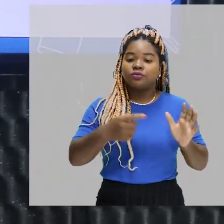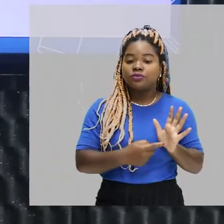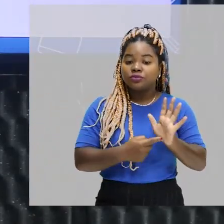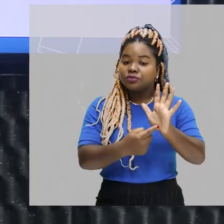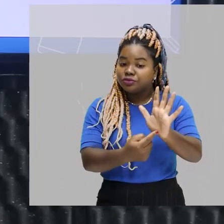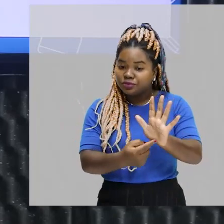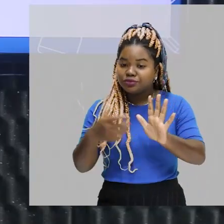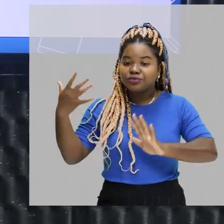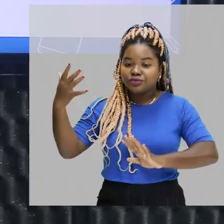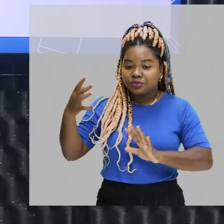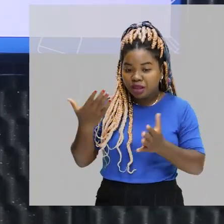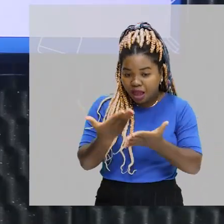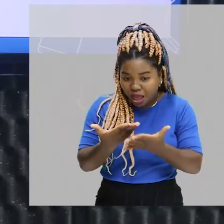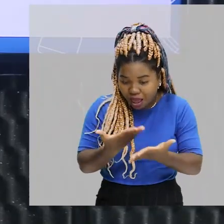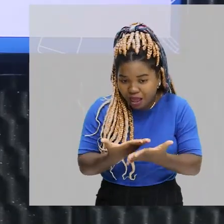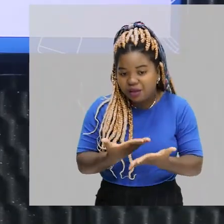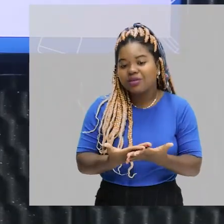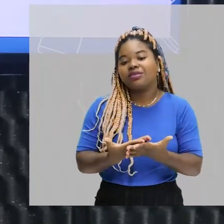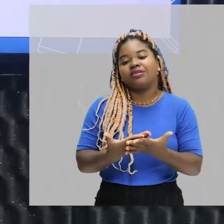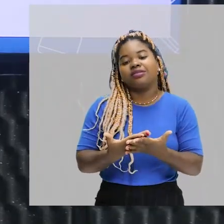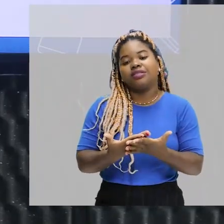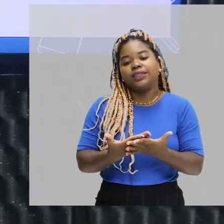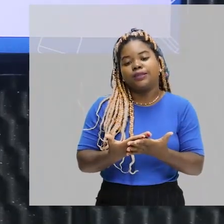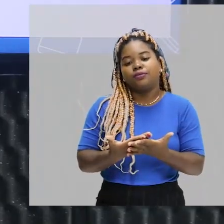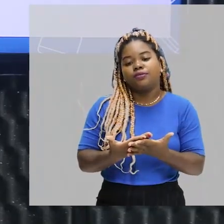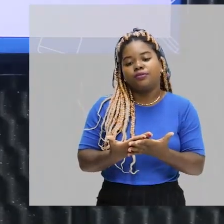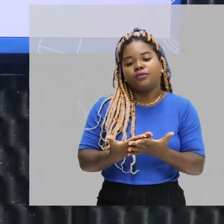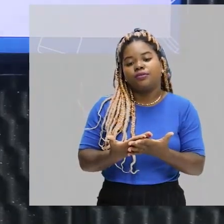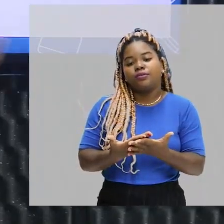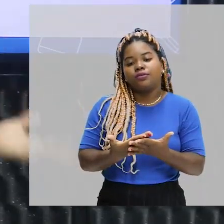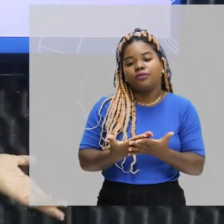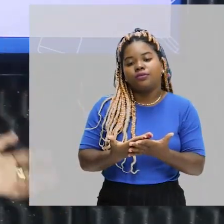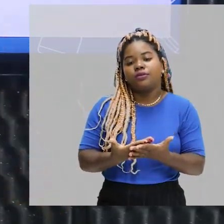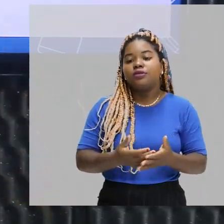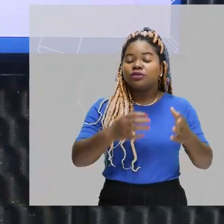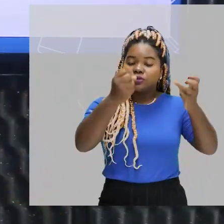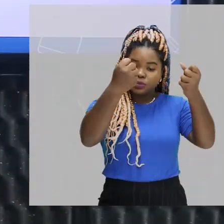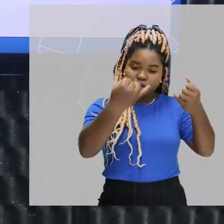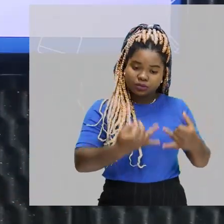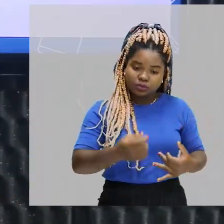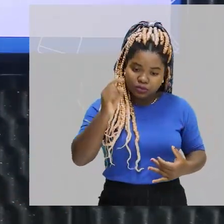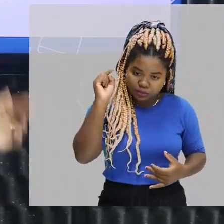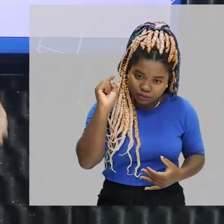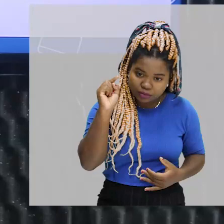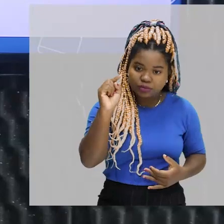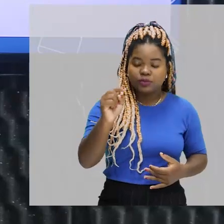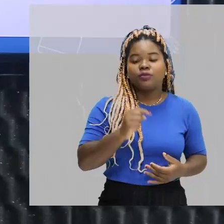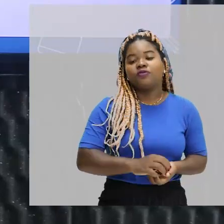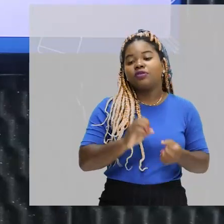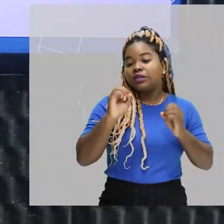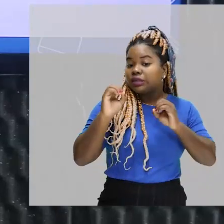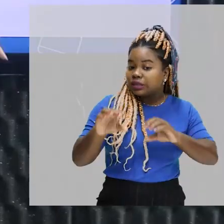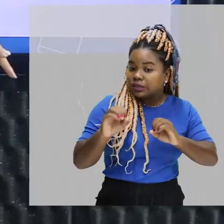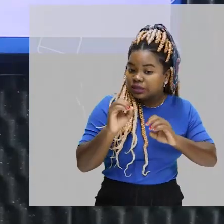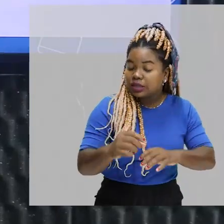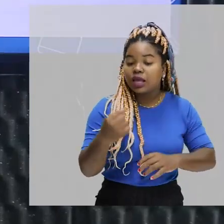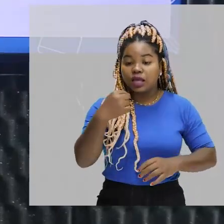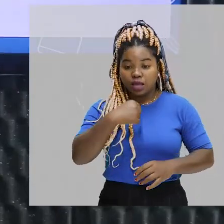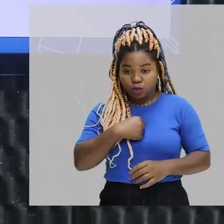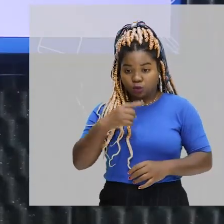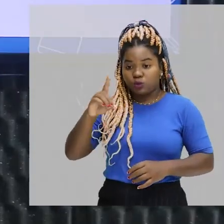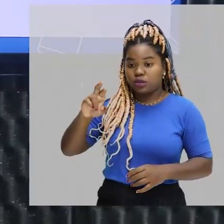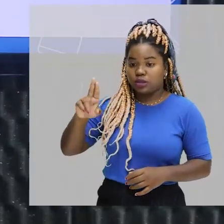exibindo nossa aula. Ou melhor, estamos explanando, estamos explicando. Eu e